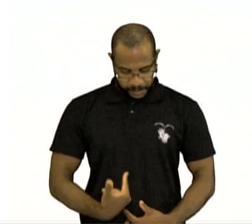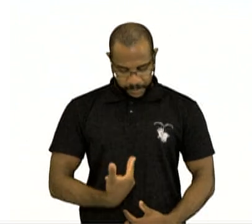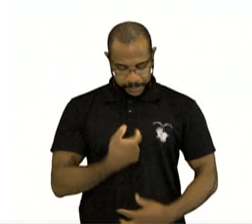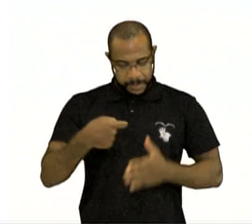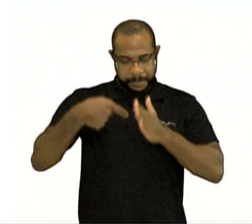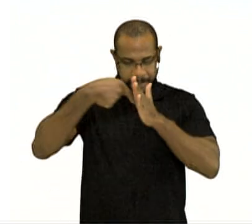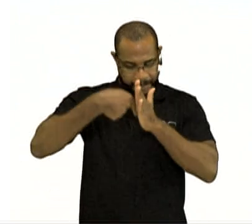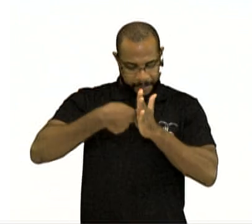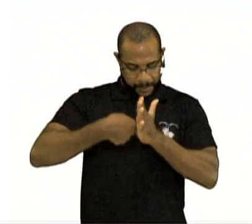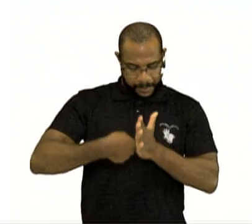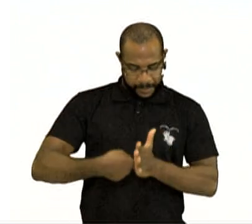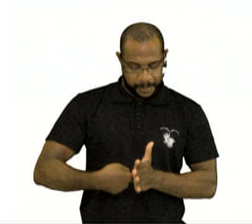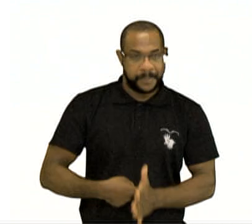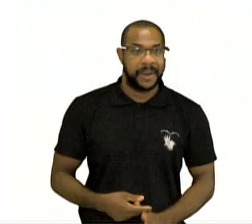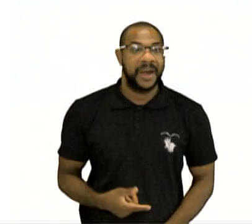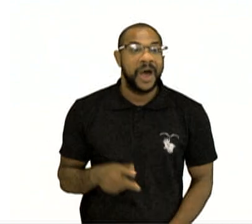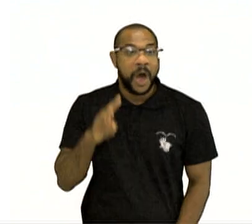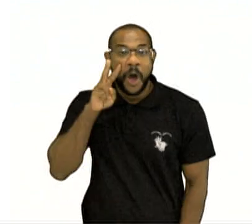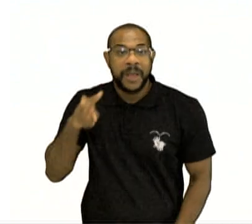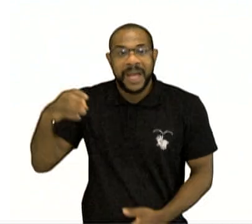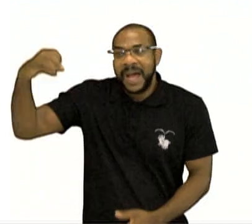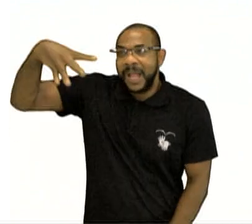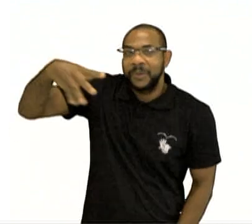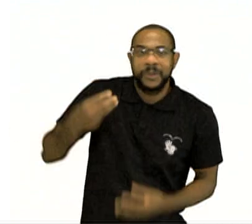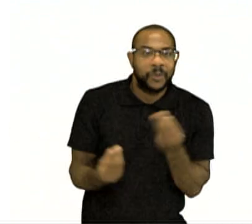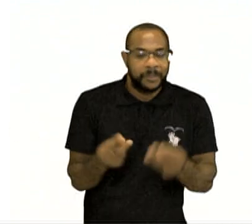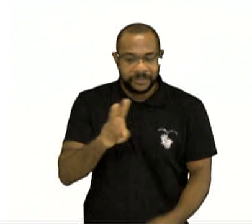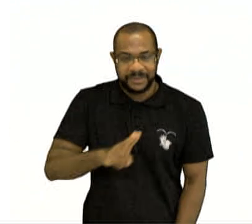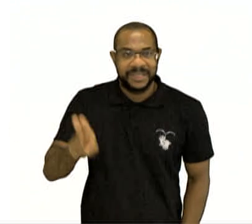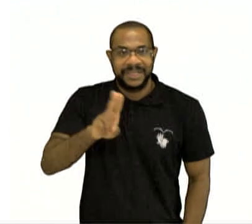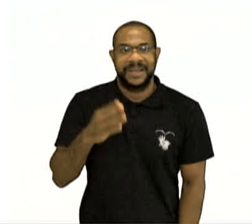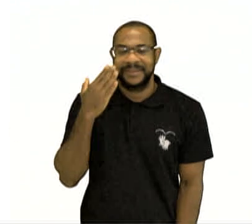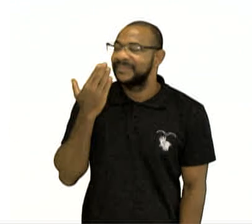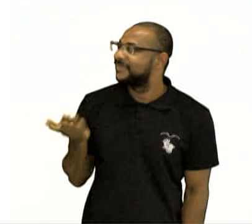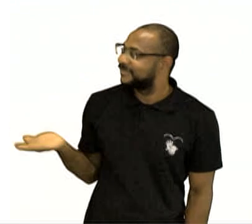é utilizada nessa pintura.